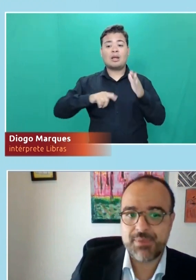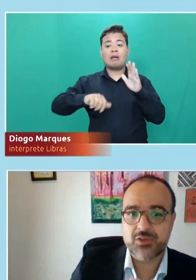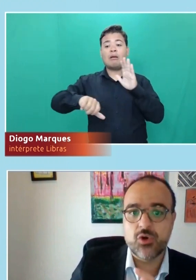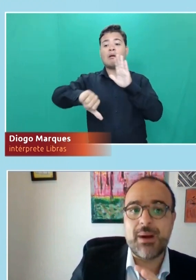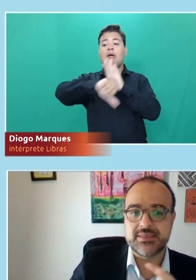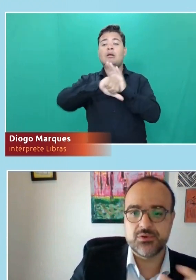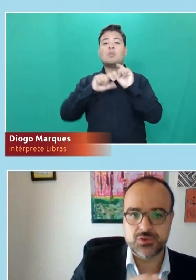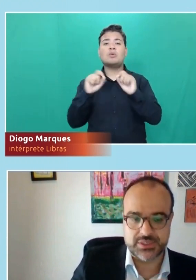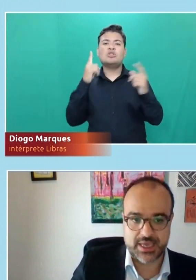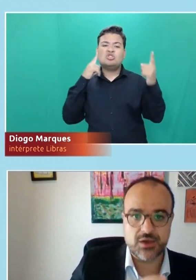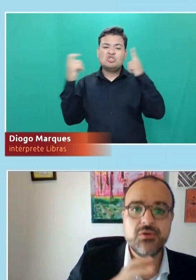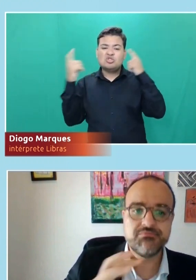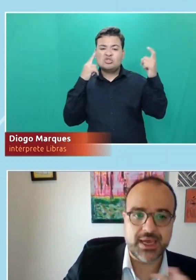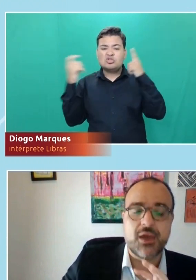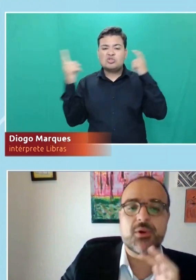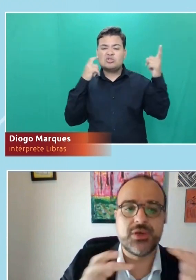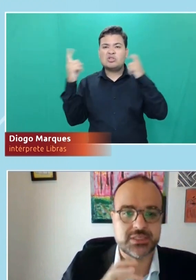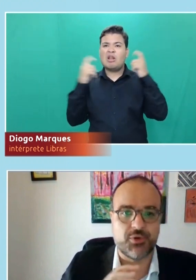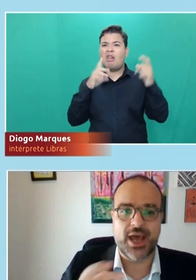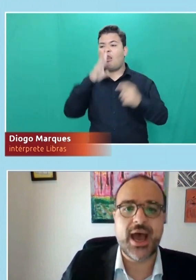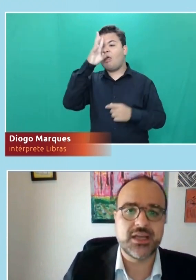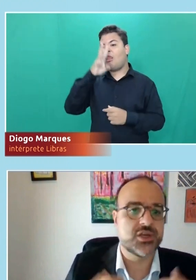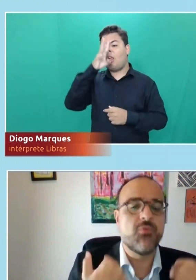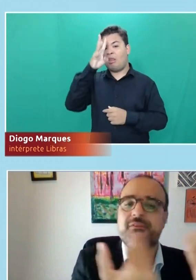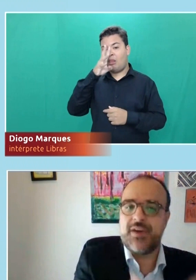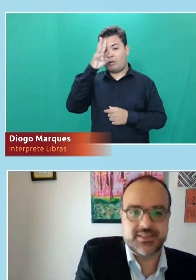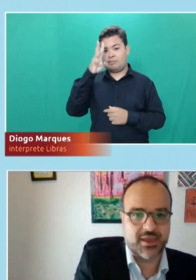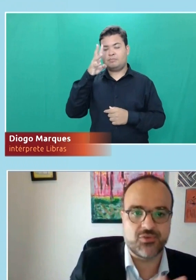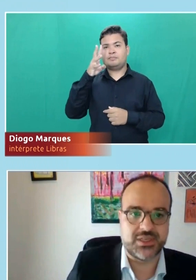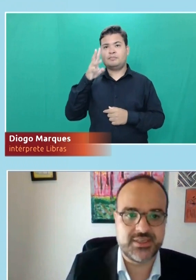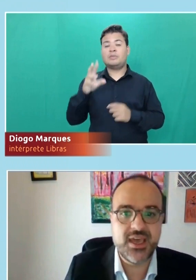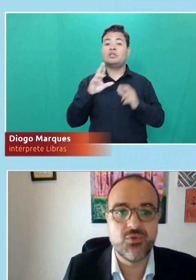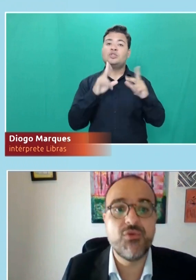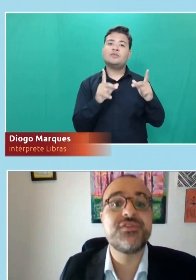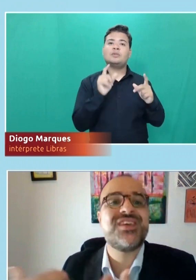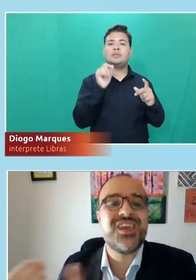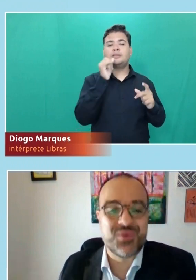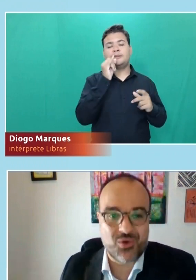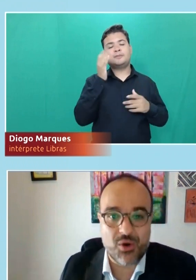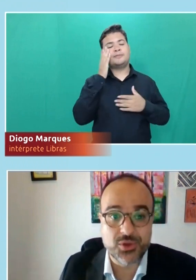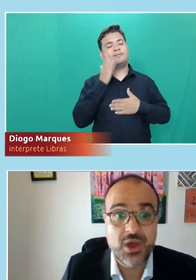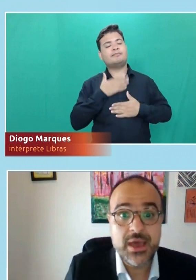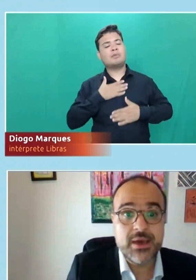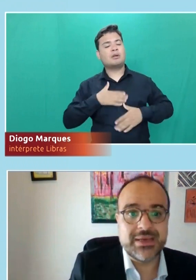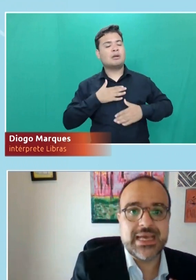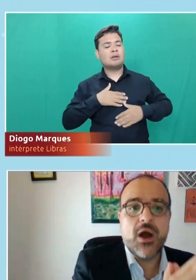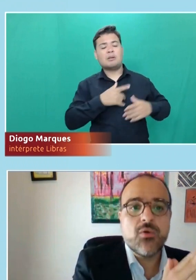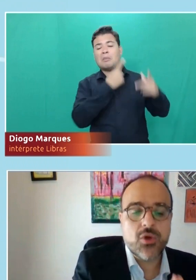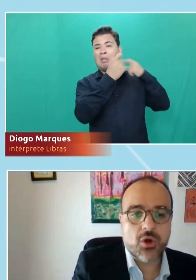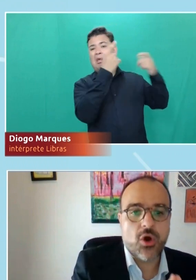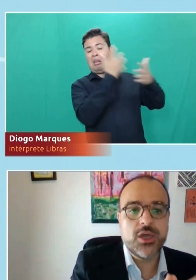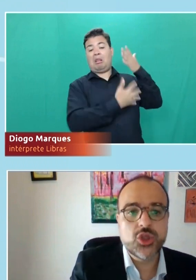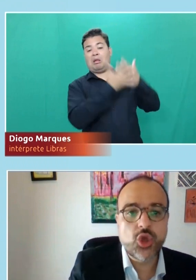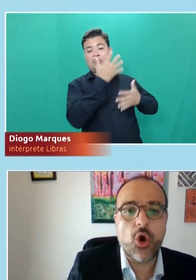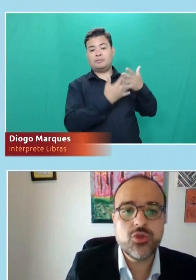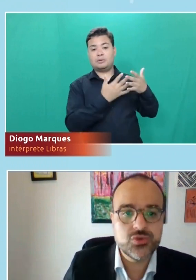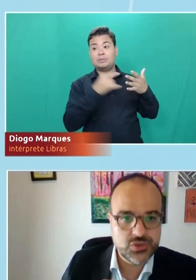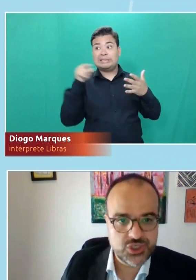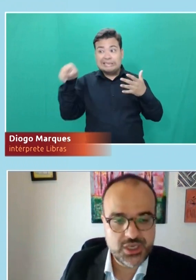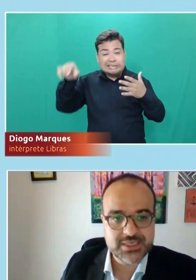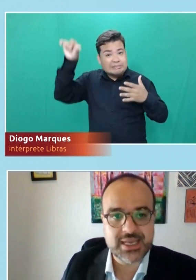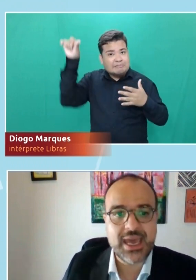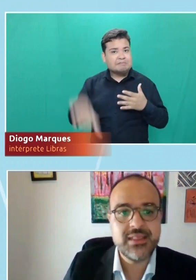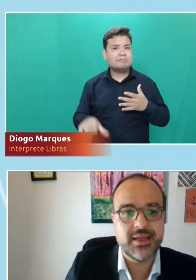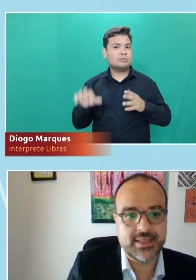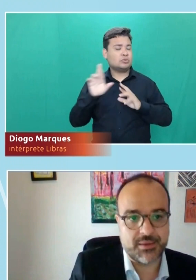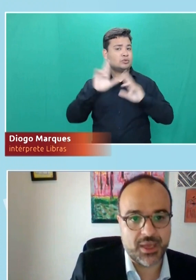é diferente da perturbação de sossego, né, que é uma coisa esporádica, uma festa que aconteceu, um vizinho incômodo, mas é algo que ocorre todos